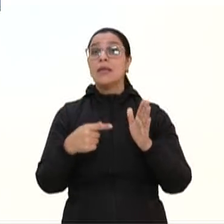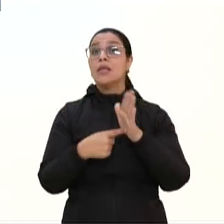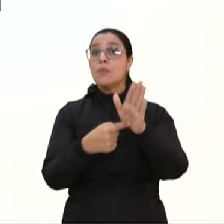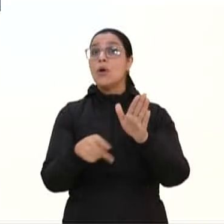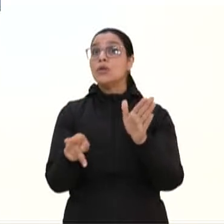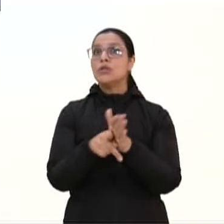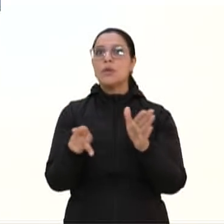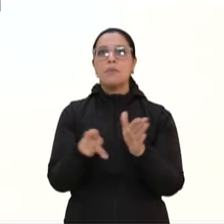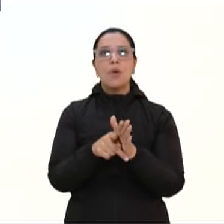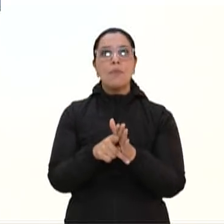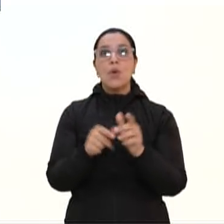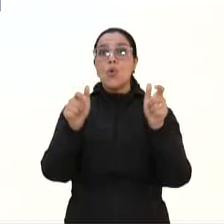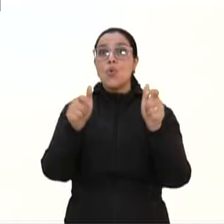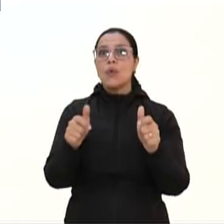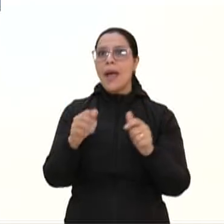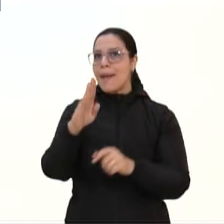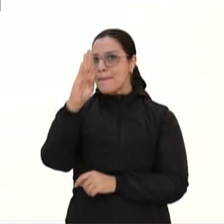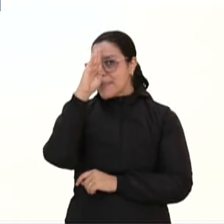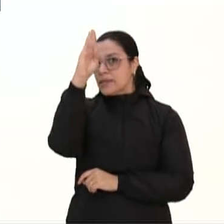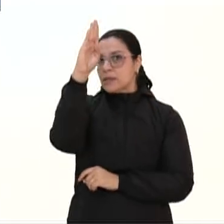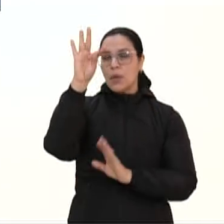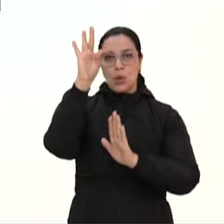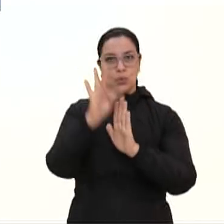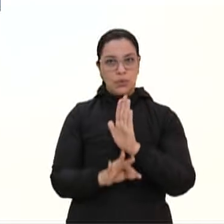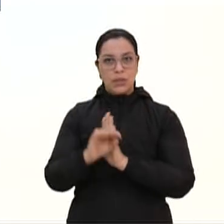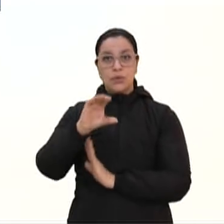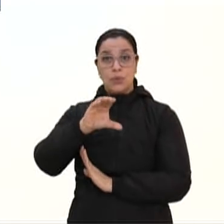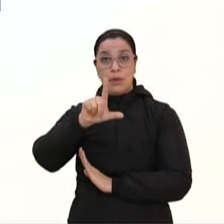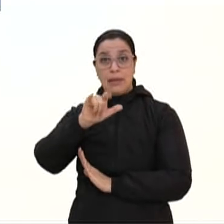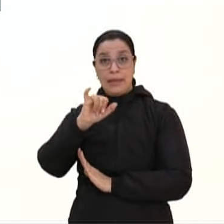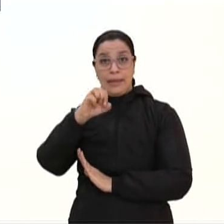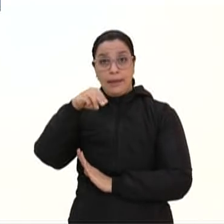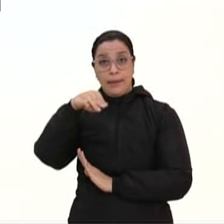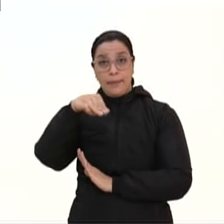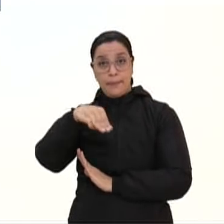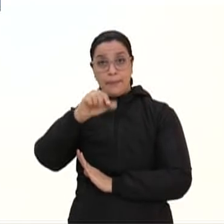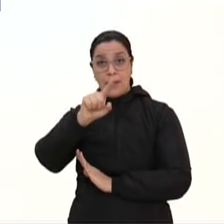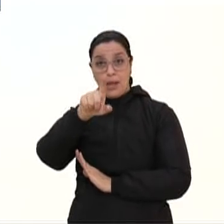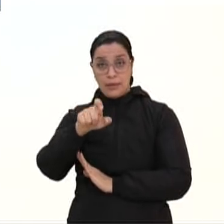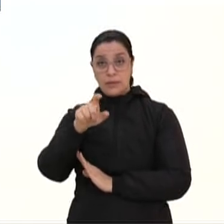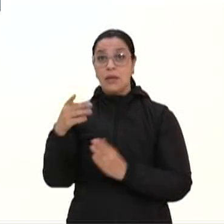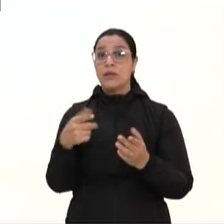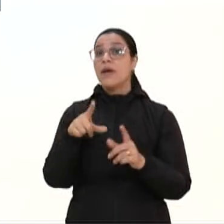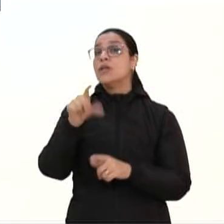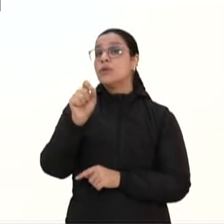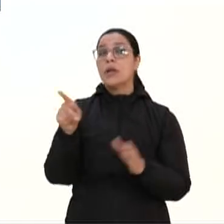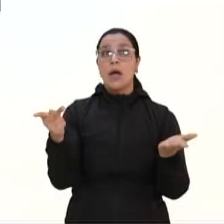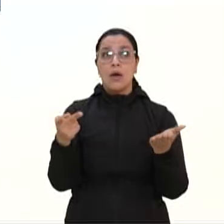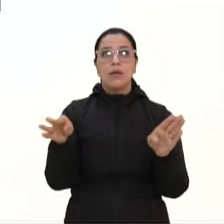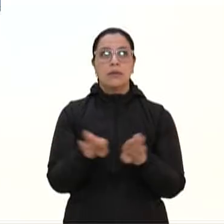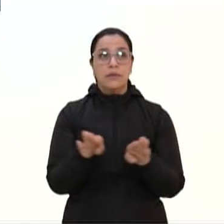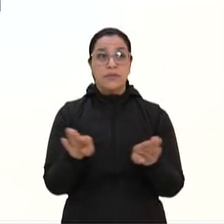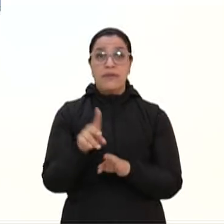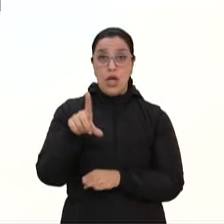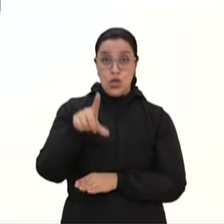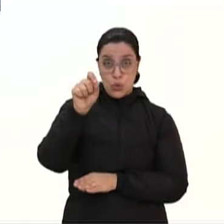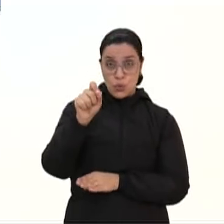não o havia reconhecido. Esse fragmento aqui é o desfecho.